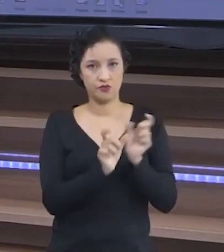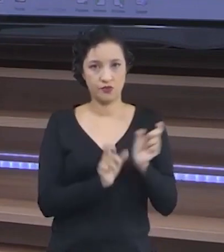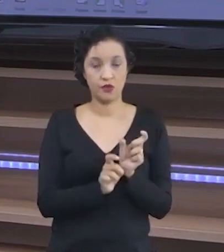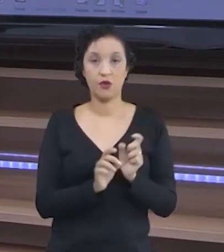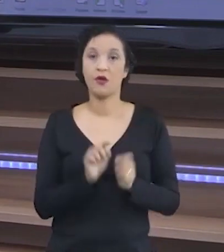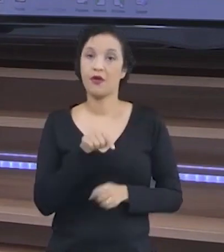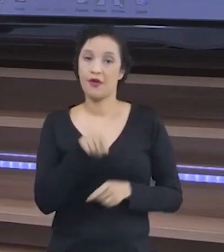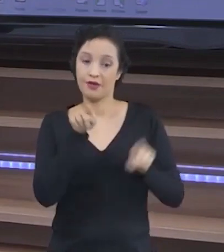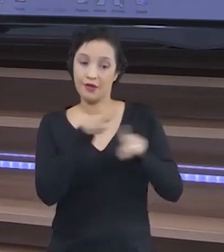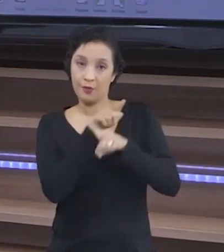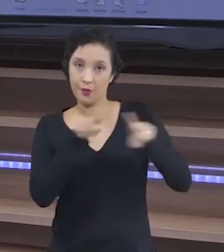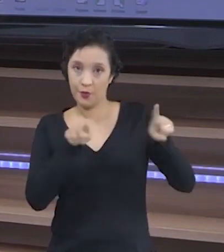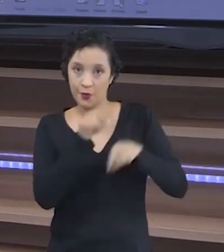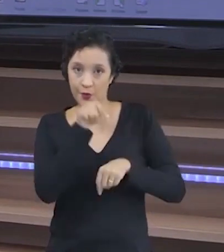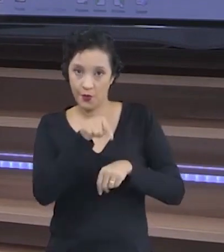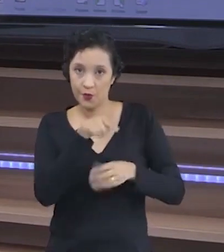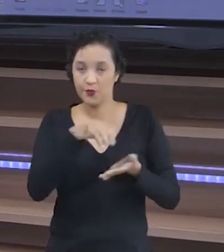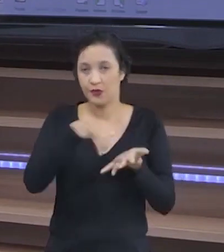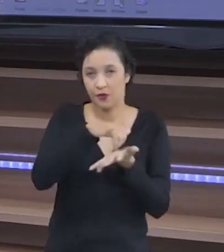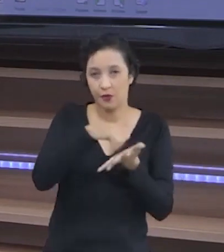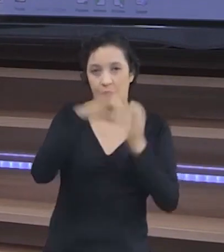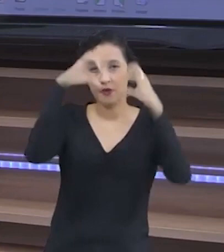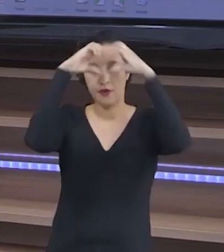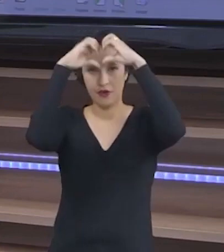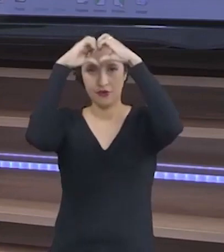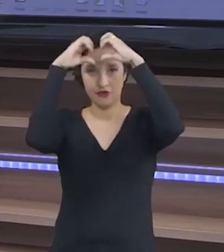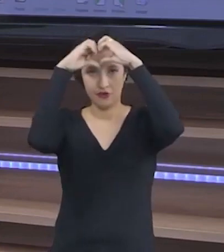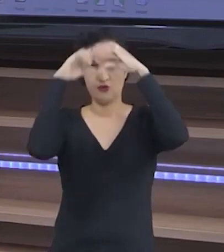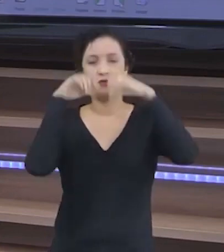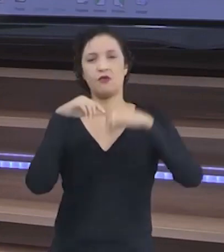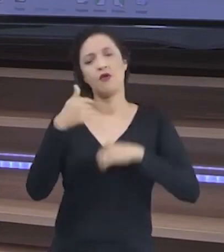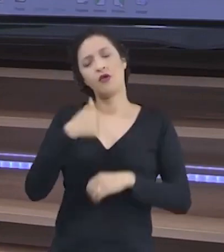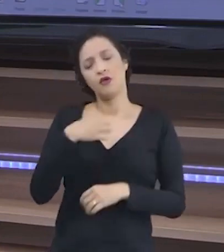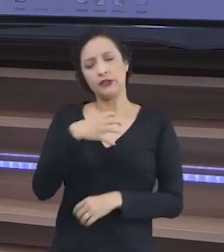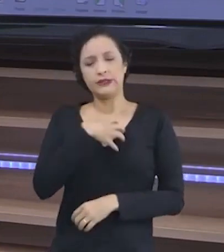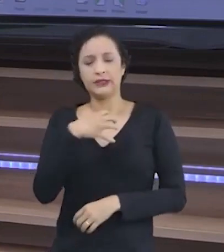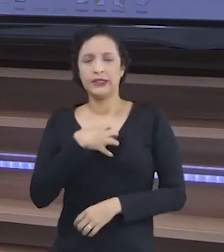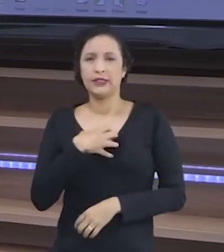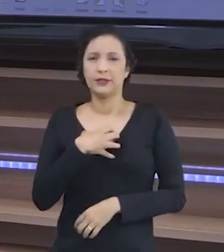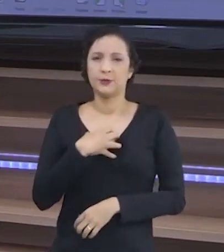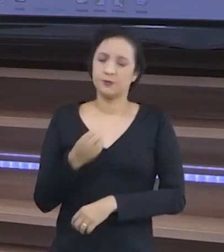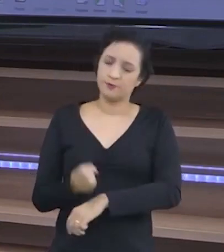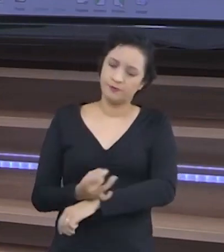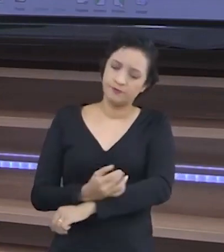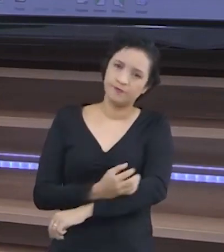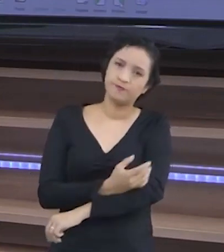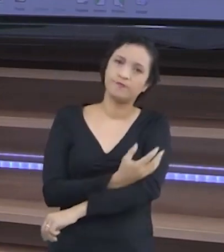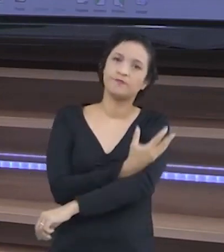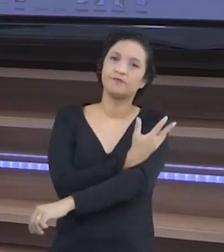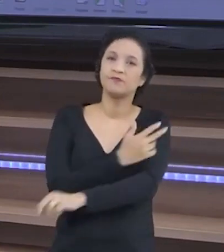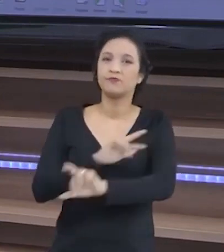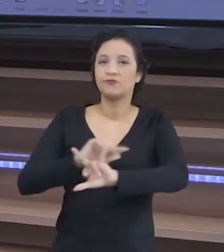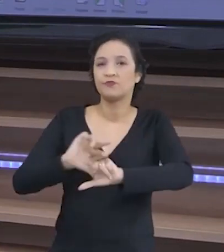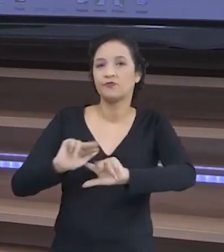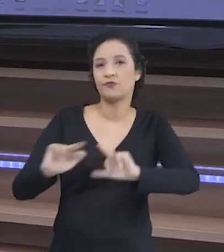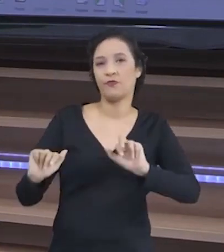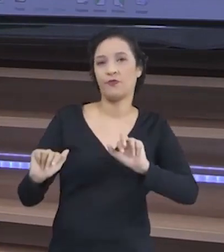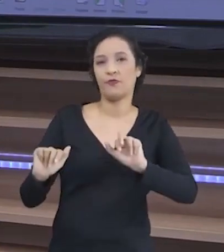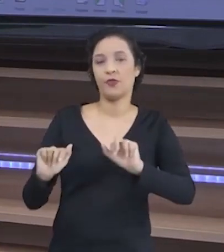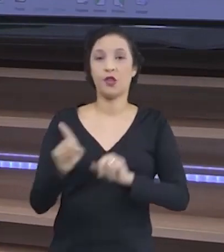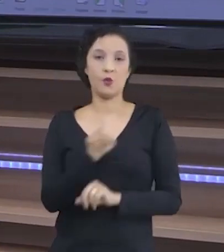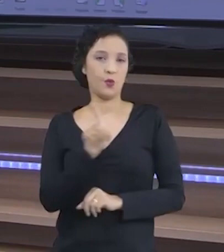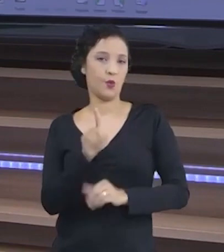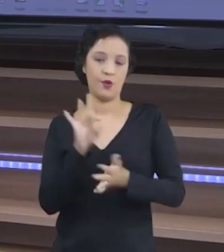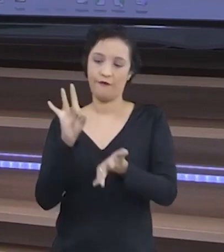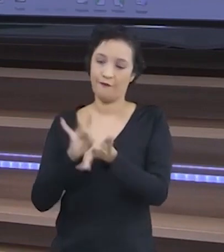do garantido, elas me remetem a várias sensações. Não é isso? Então, ela não está no sentido literal,